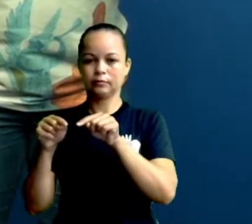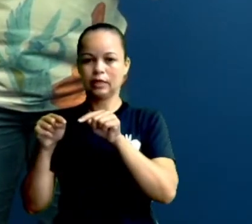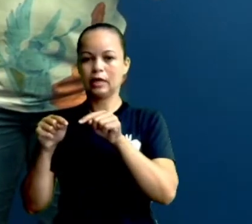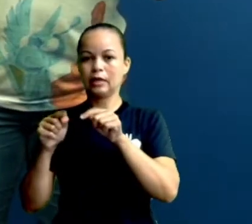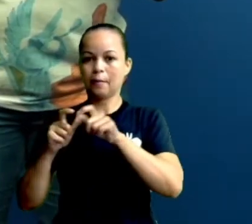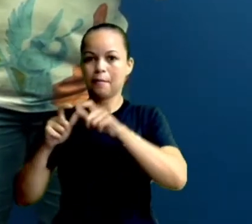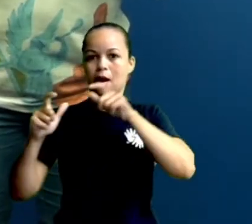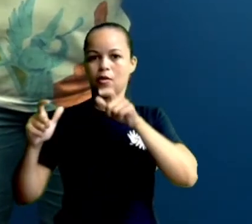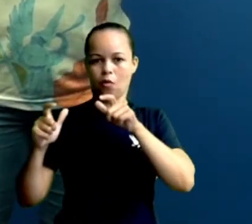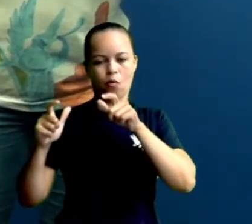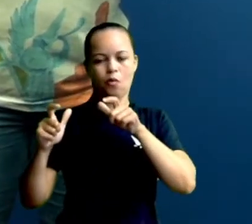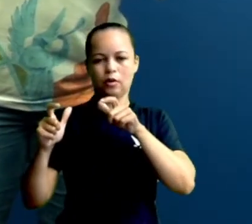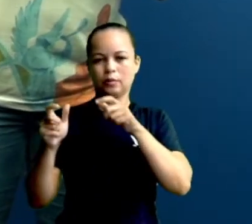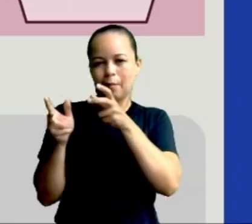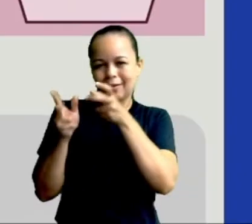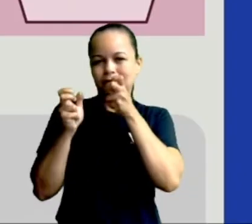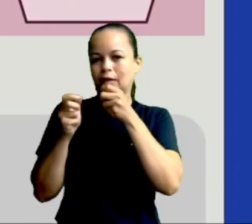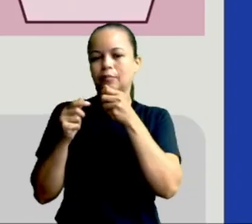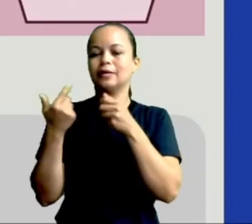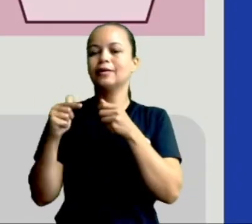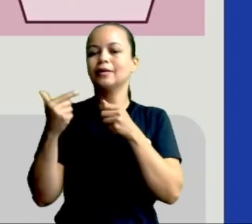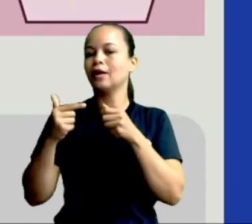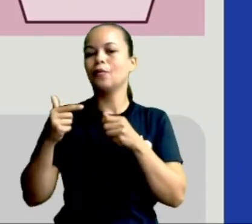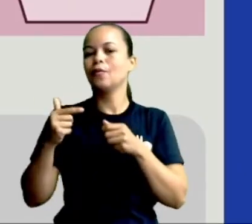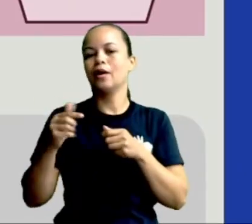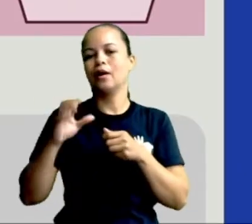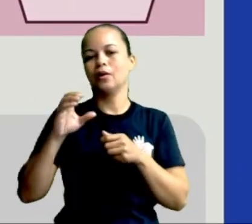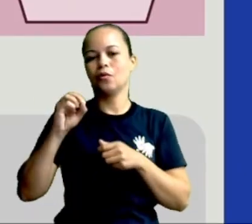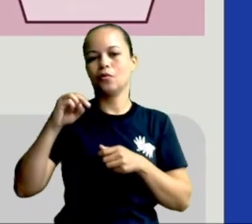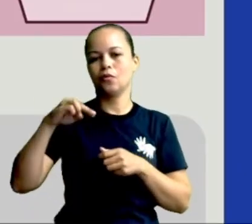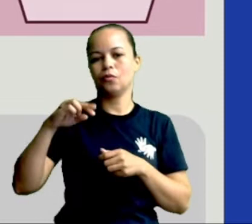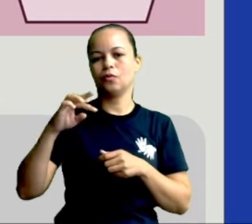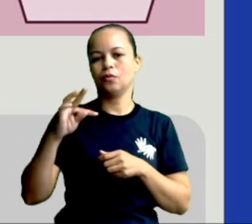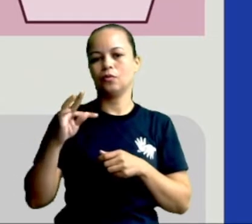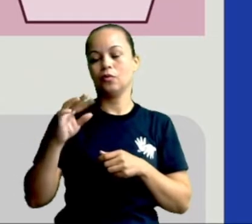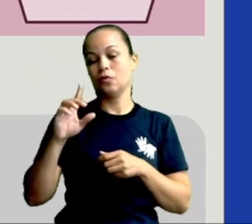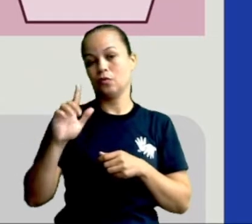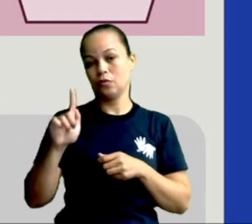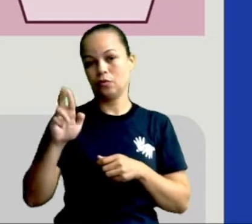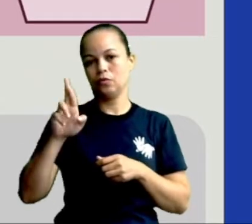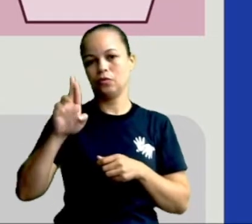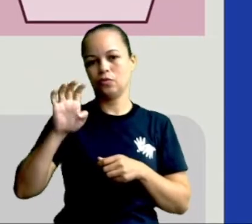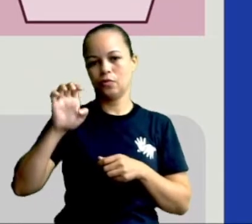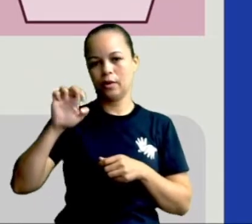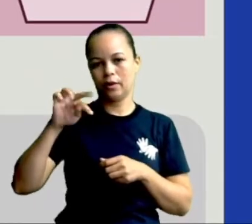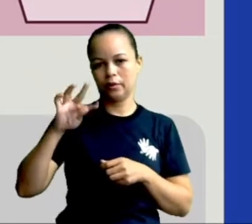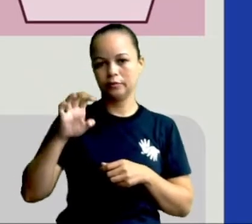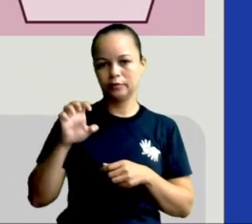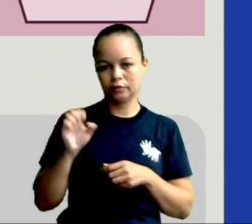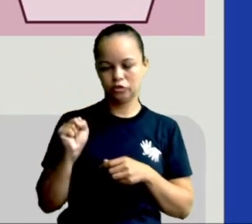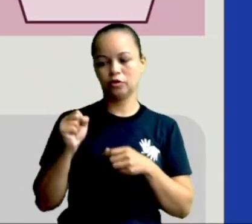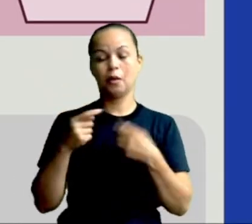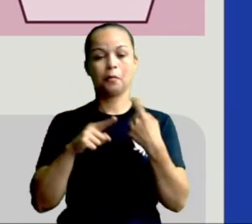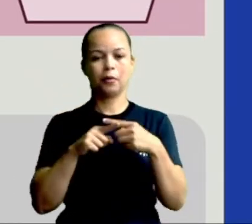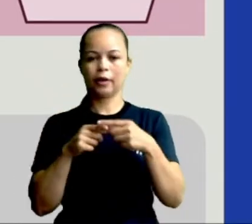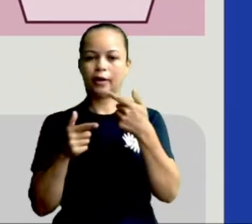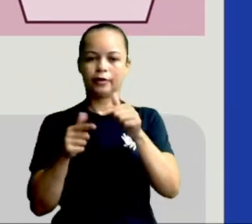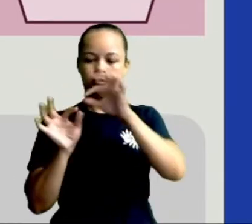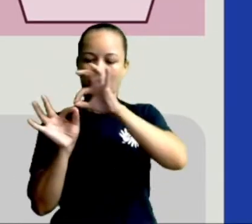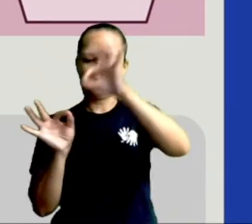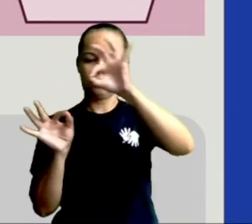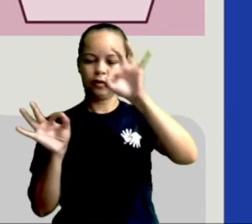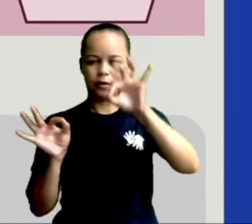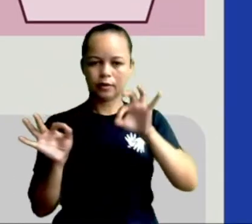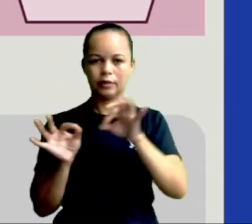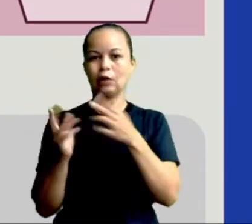figura maior, né? Em relação às duas menores, ela não é congruente, ok? Porque ela não tem a mesma medida das outras